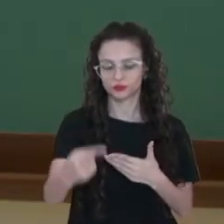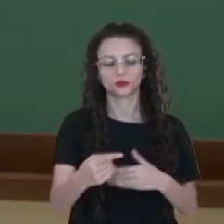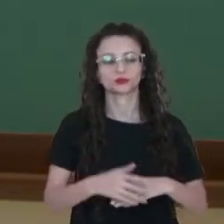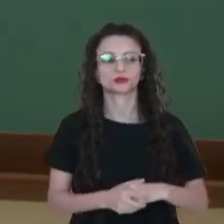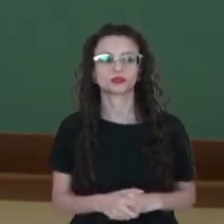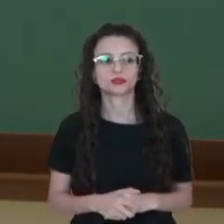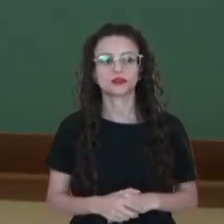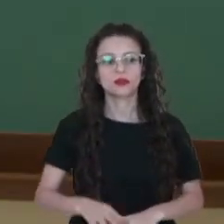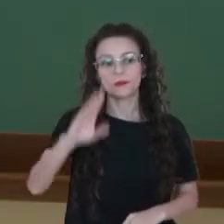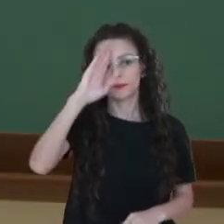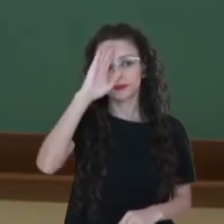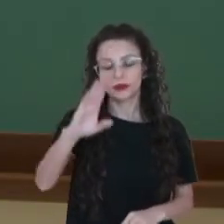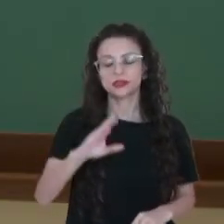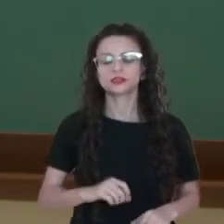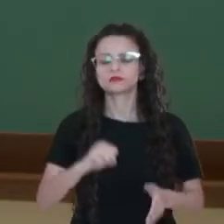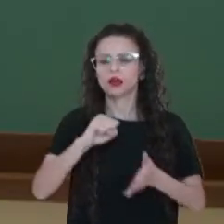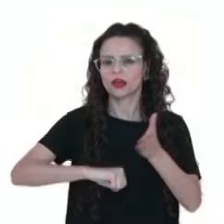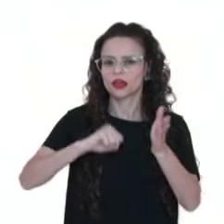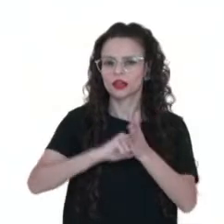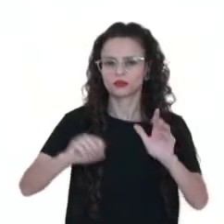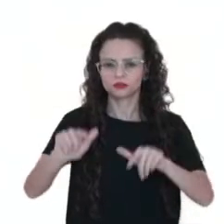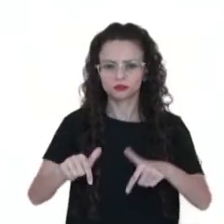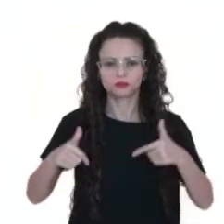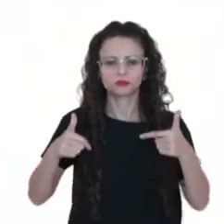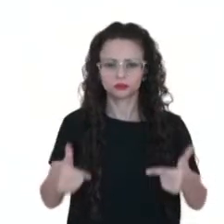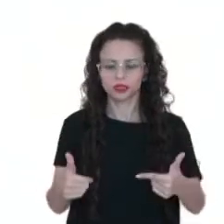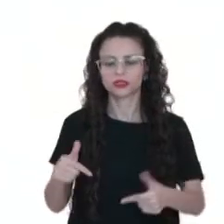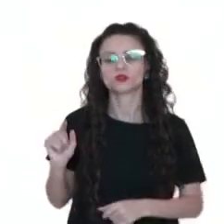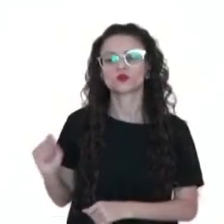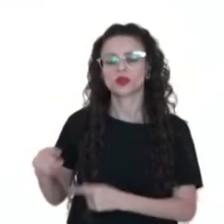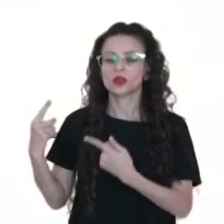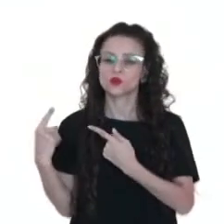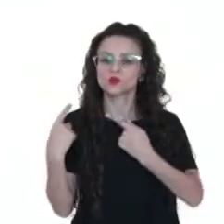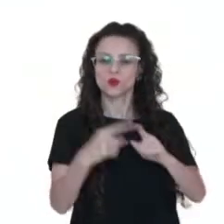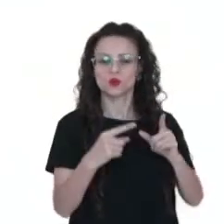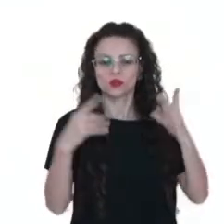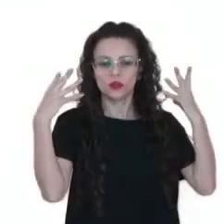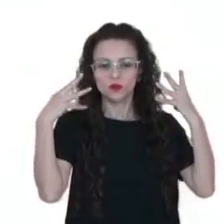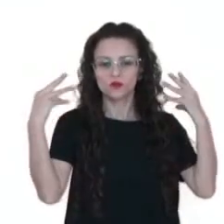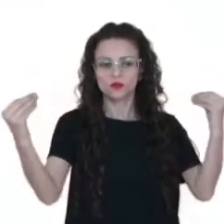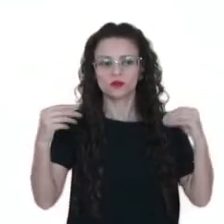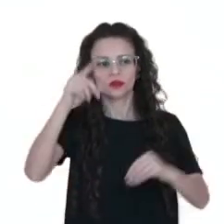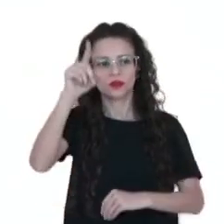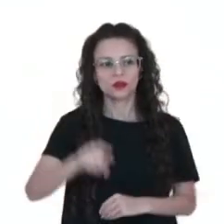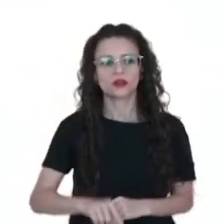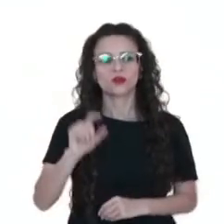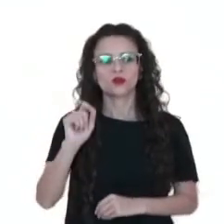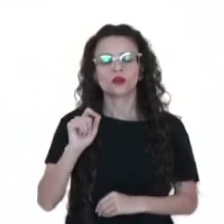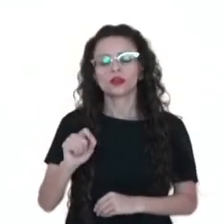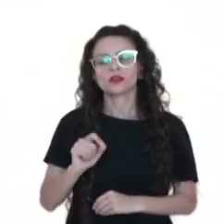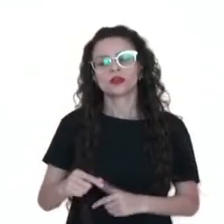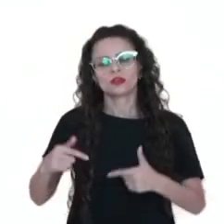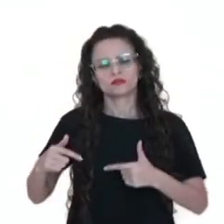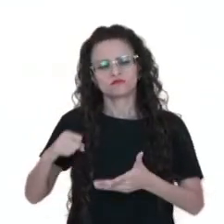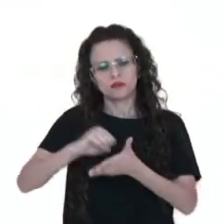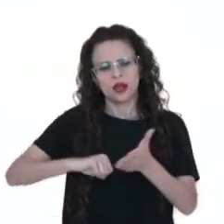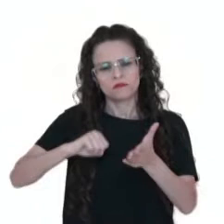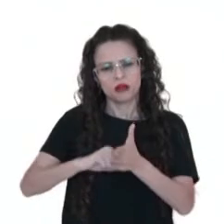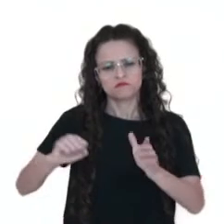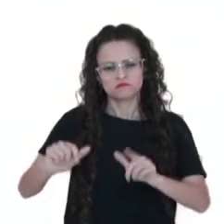As principais batalhas das tropas luso-brasileiras contra os holandeses foram as batalhas dos